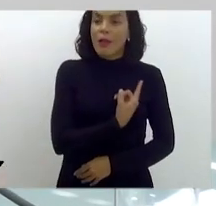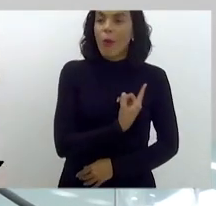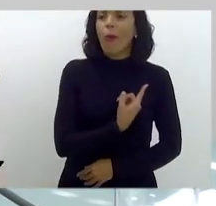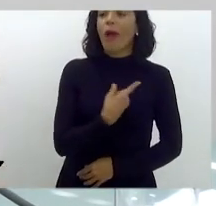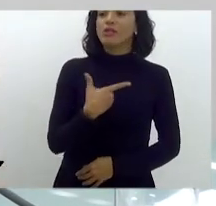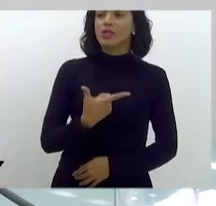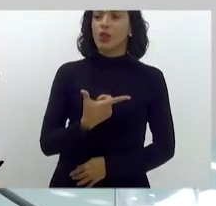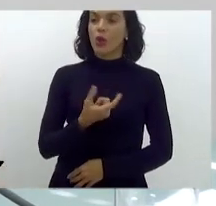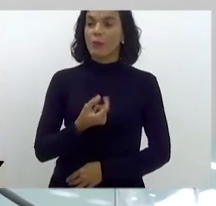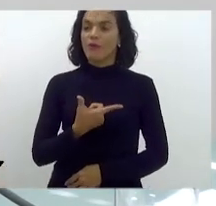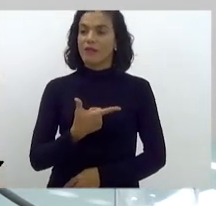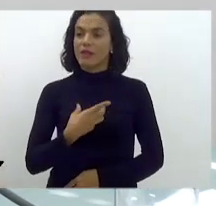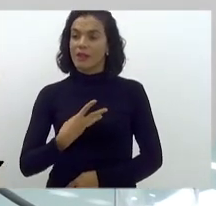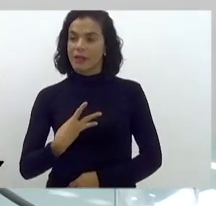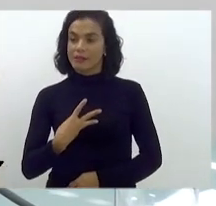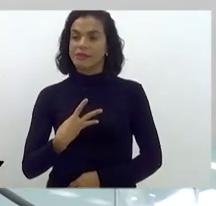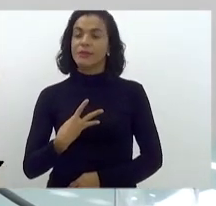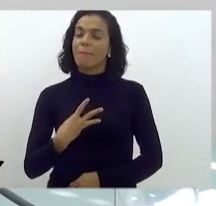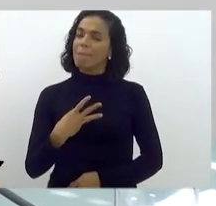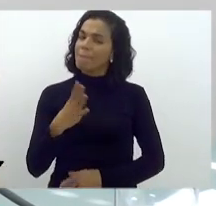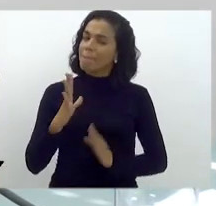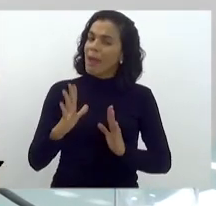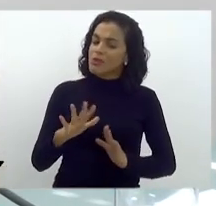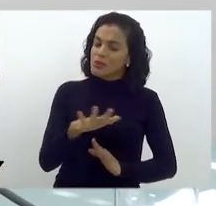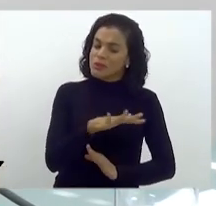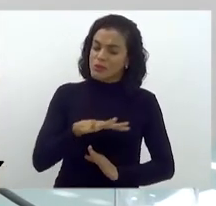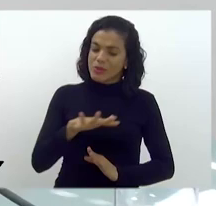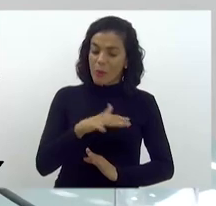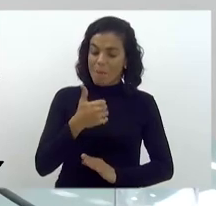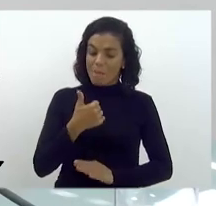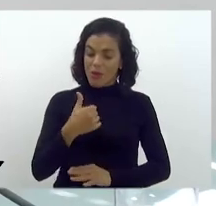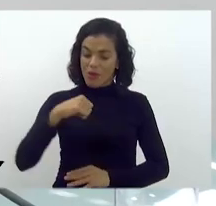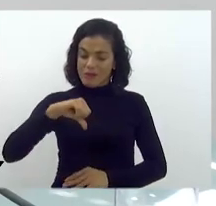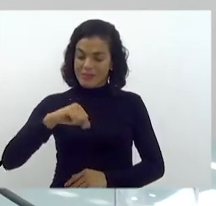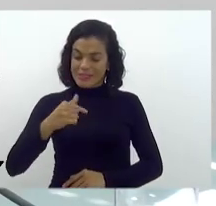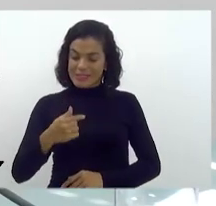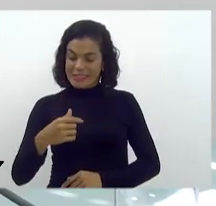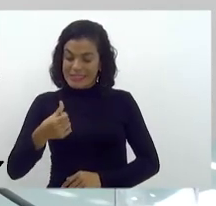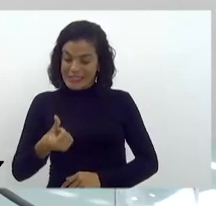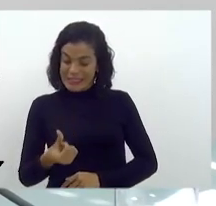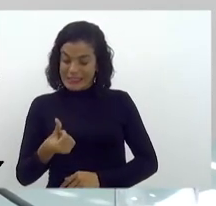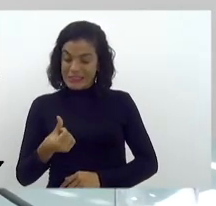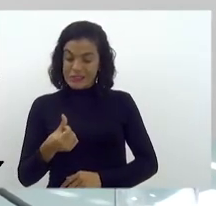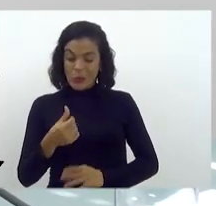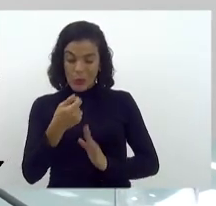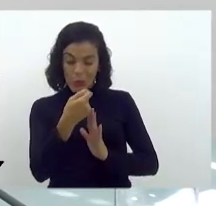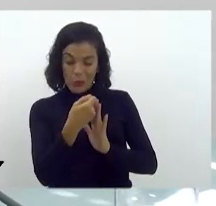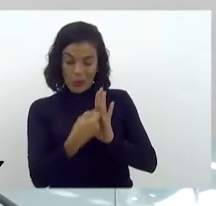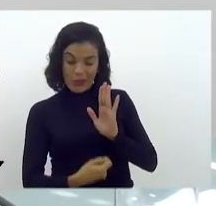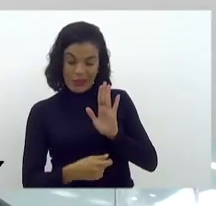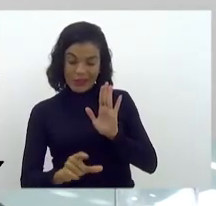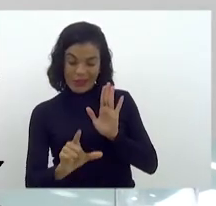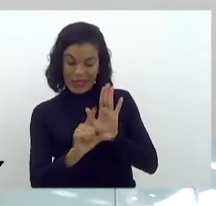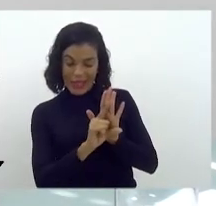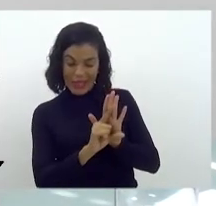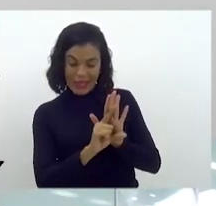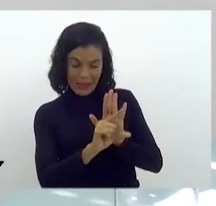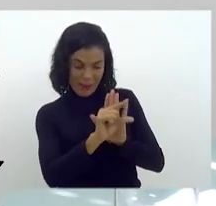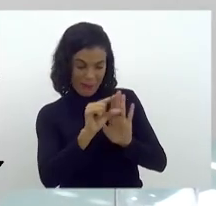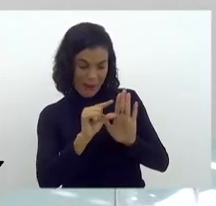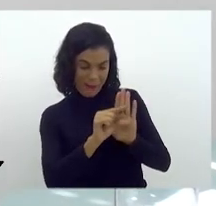2023 de um fato de 1976 em que o texto da Lei Ou pelo menos a conduta